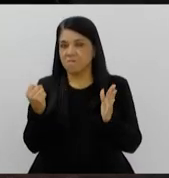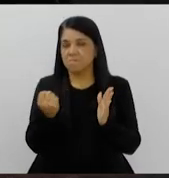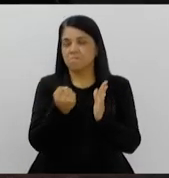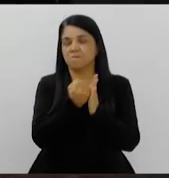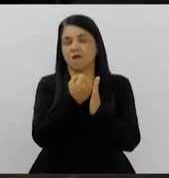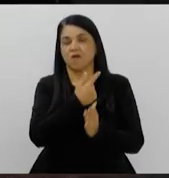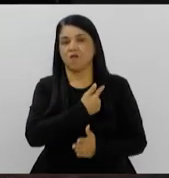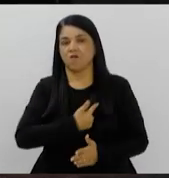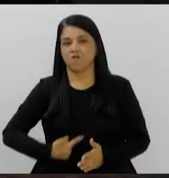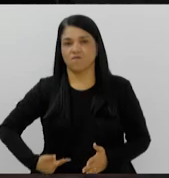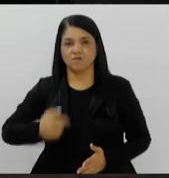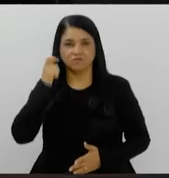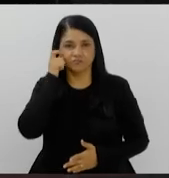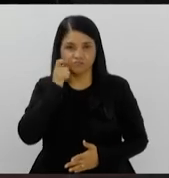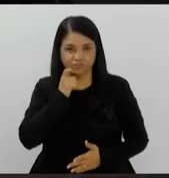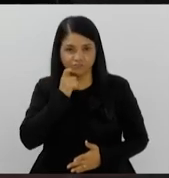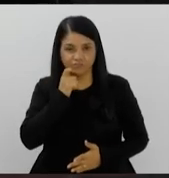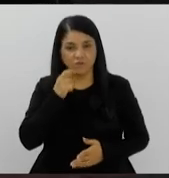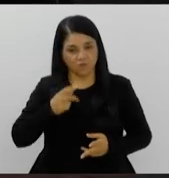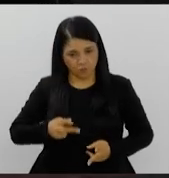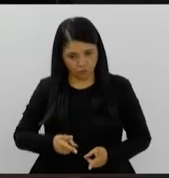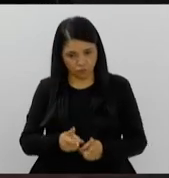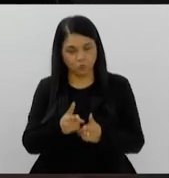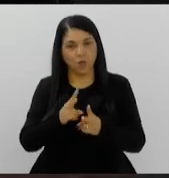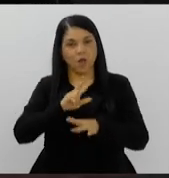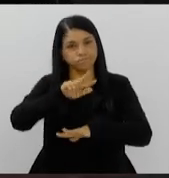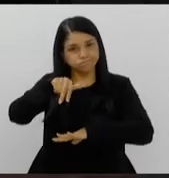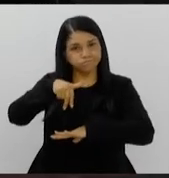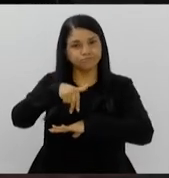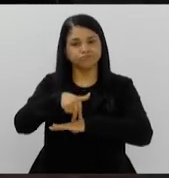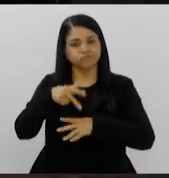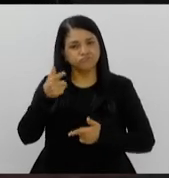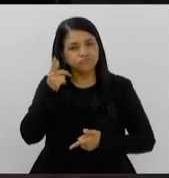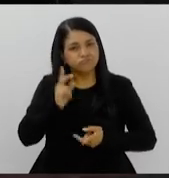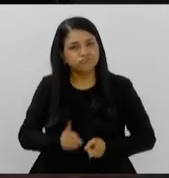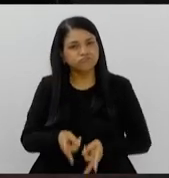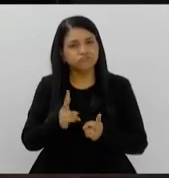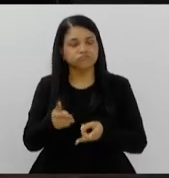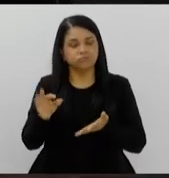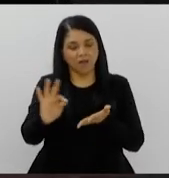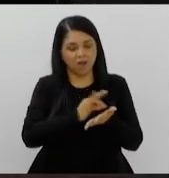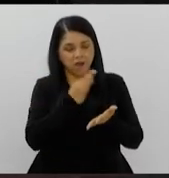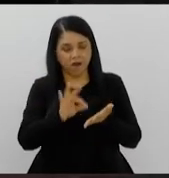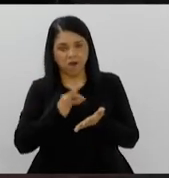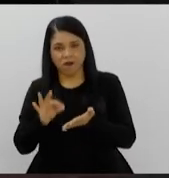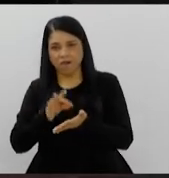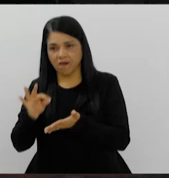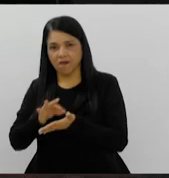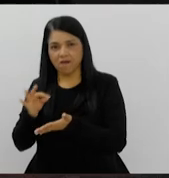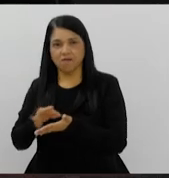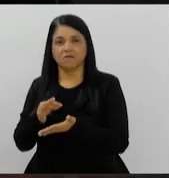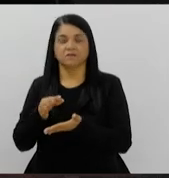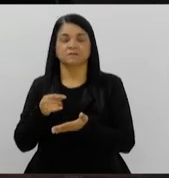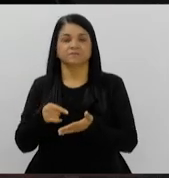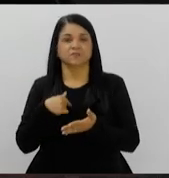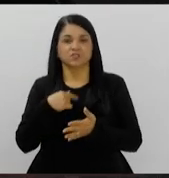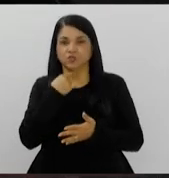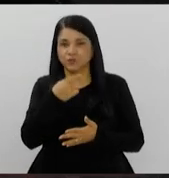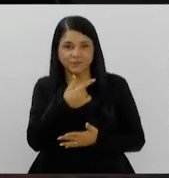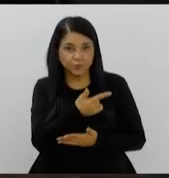Castro. E nós vamos continuar aqui, dia após dia, colhendo assinatura, porque a gente não tem